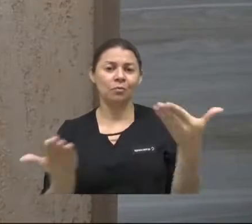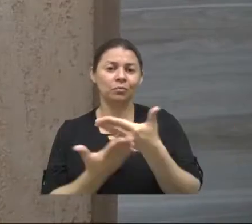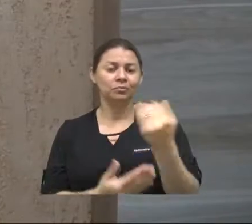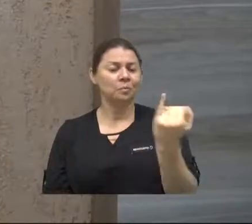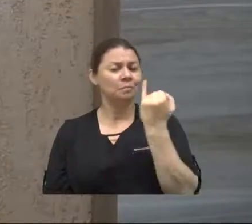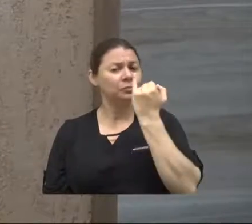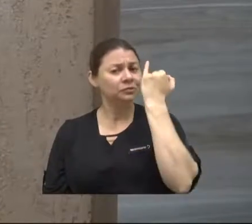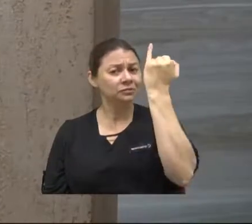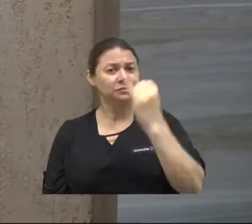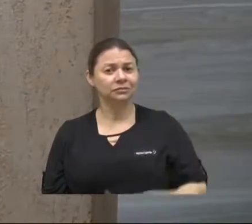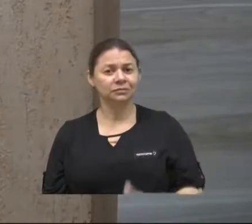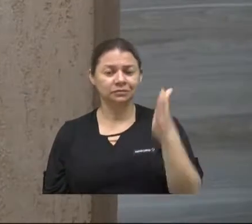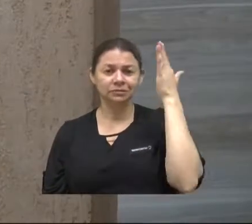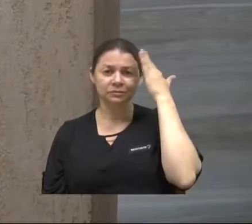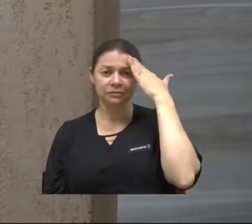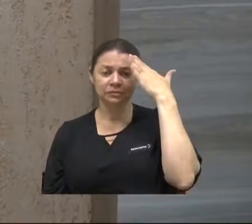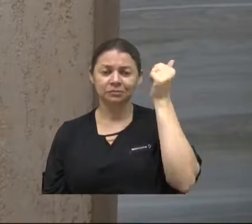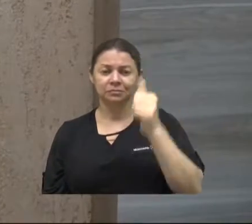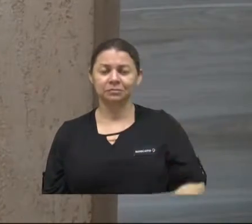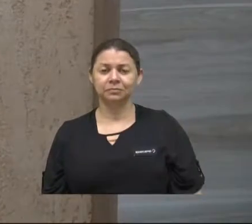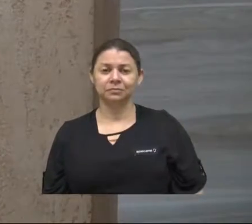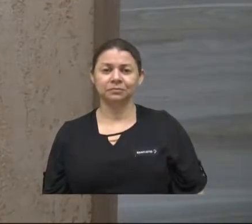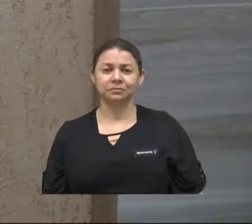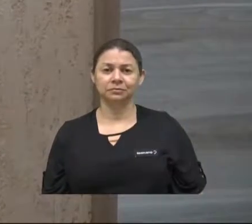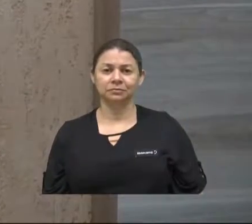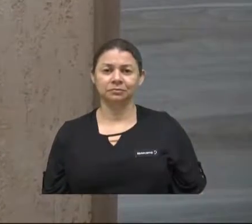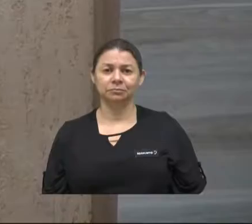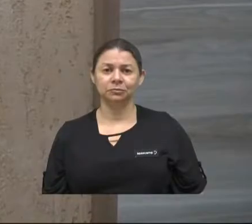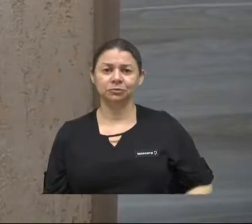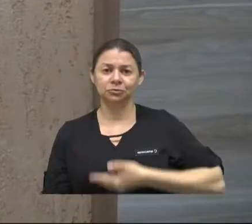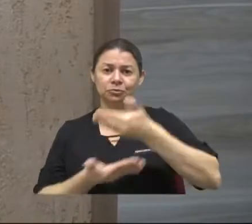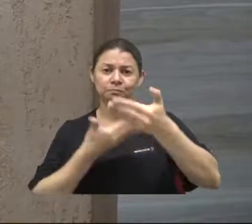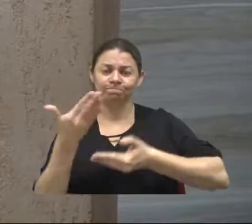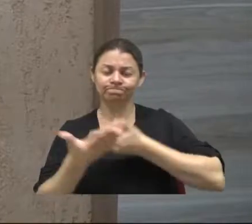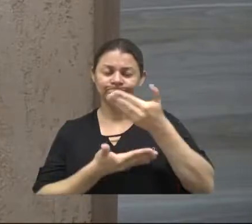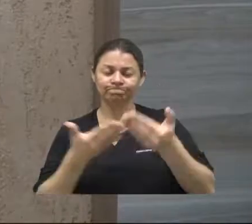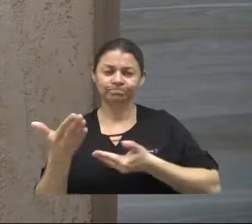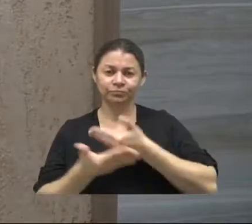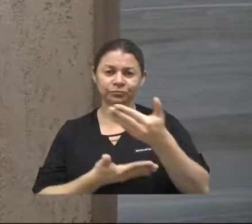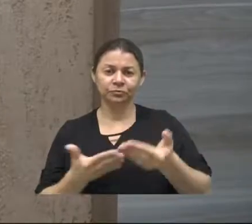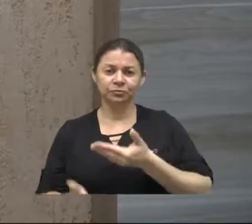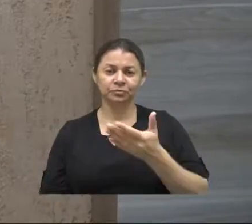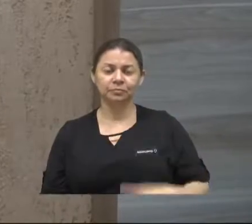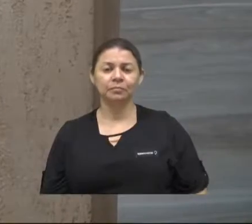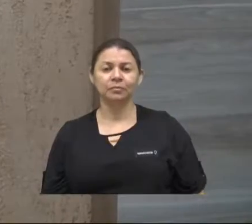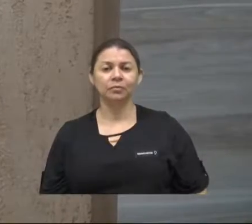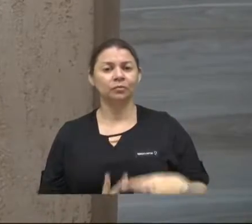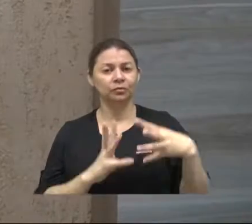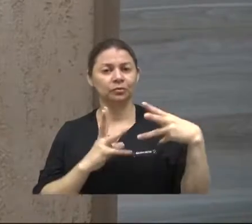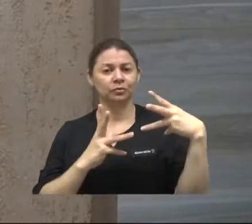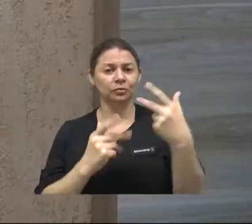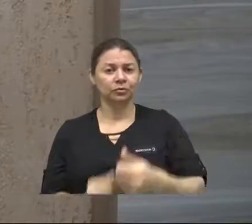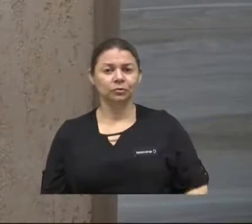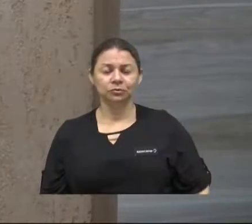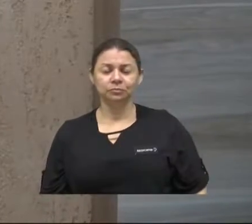o crescimento desta casa. Porque quando você recebe da